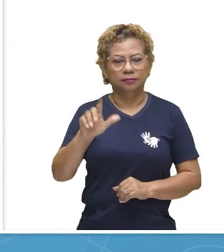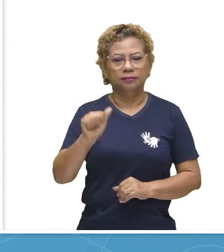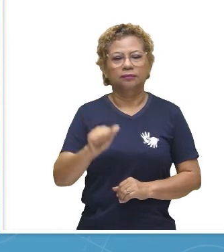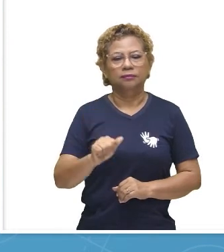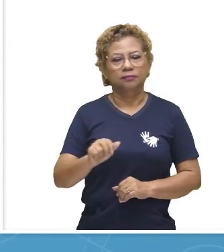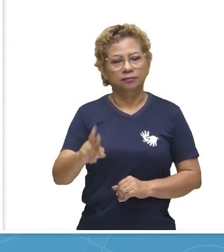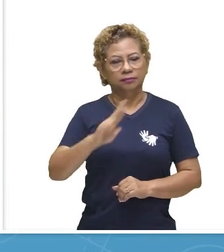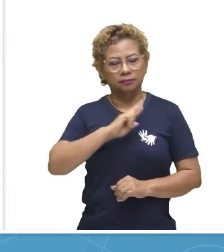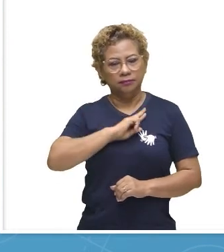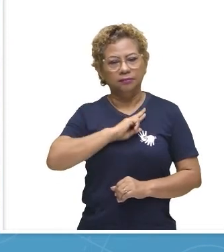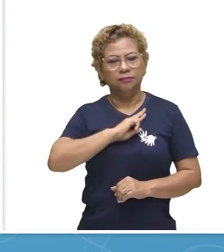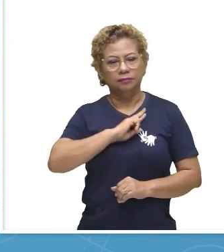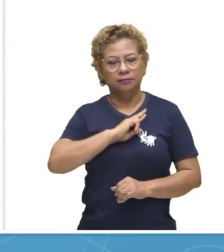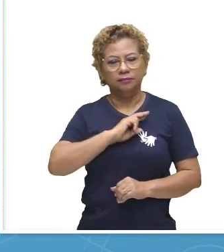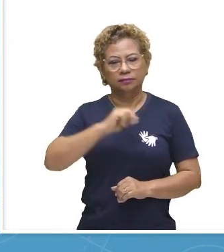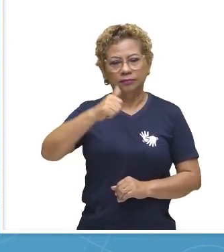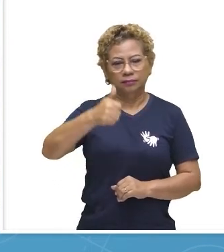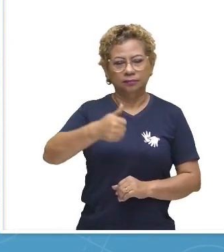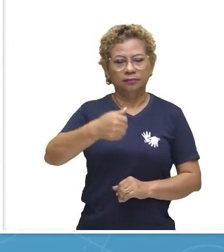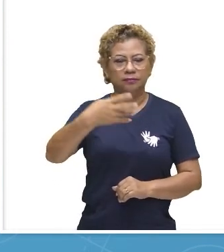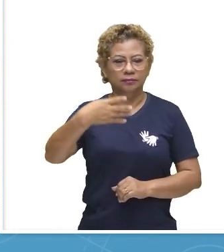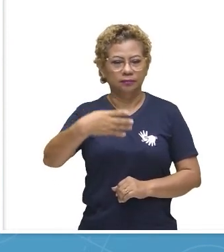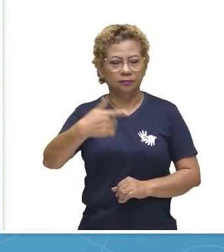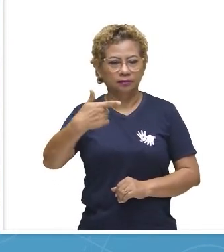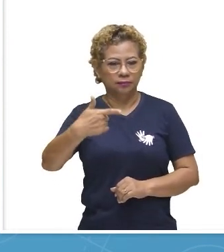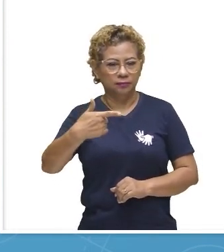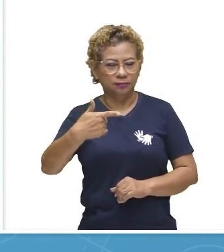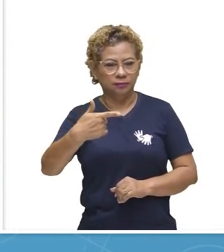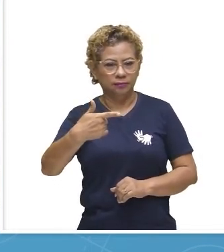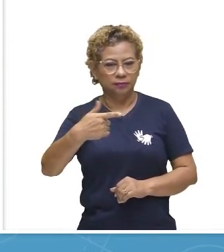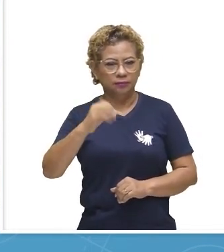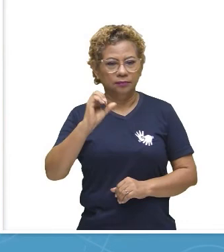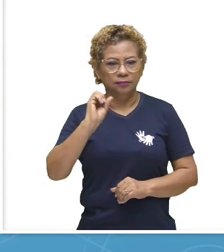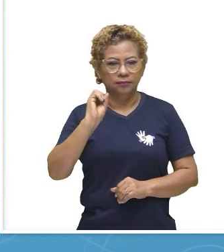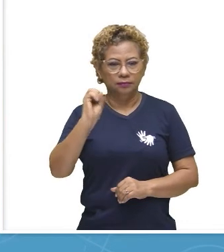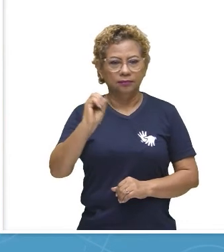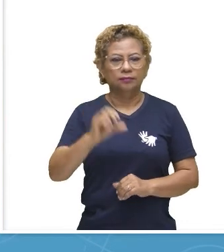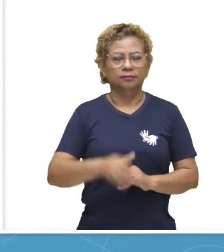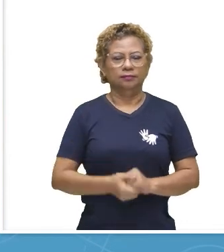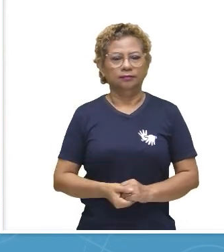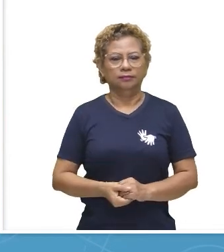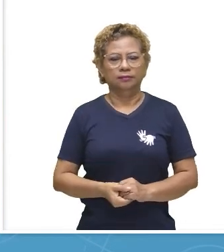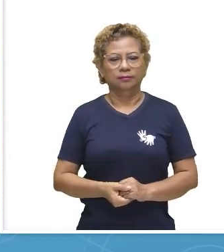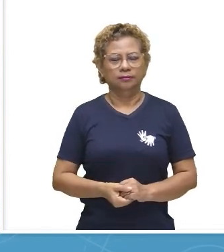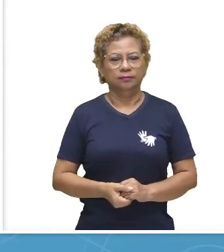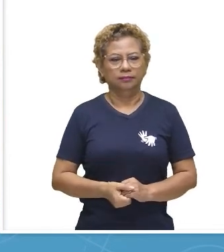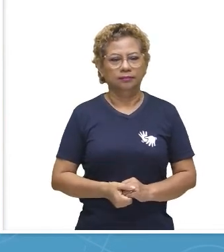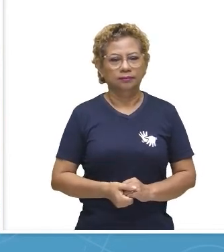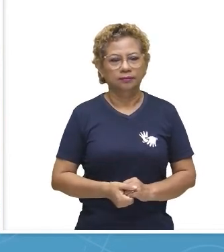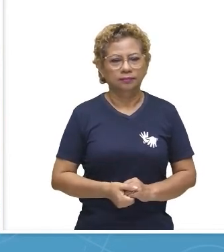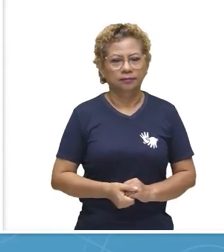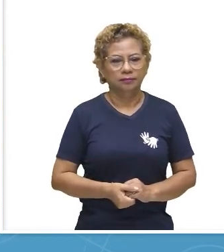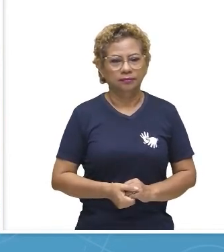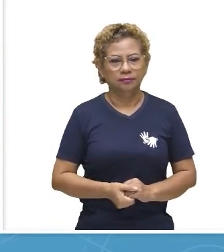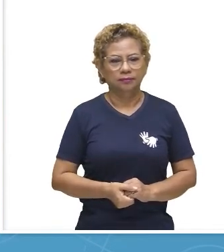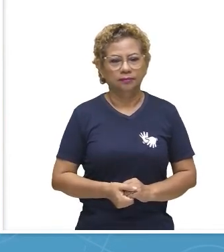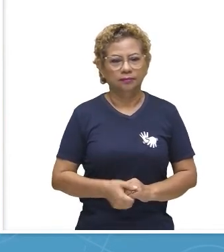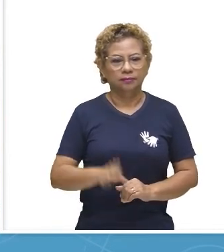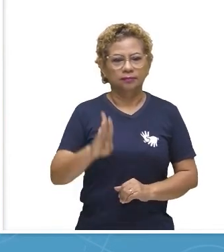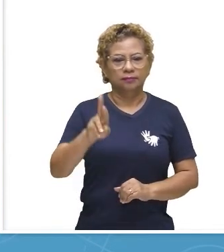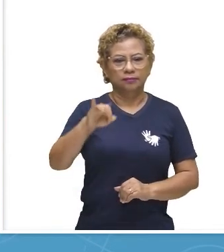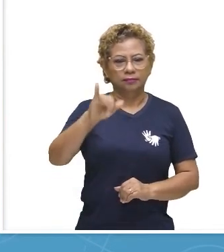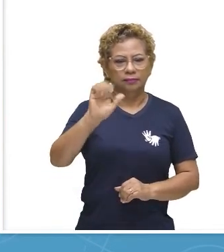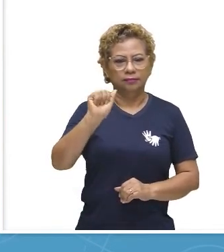1, parabéns. A Rebeca também falou 142. Vamos para a próxima. Brian,